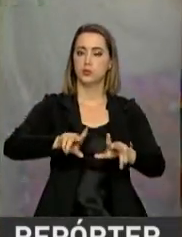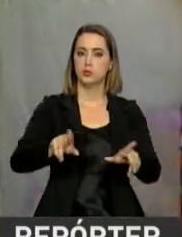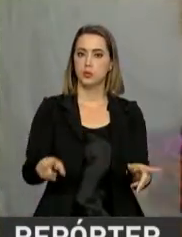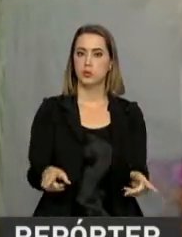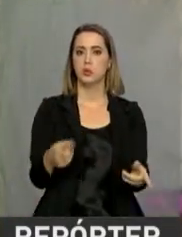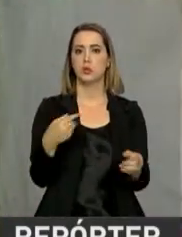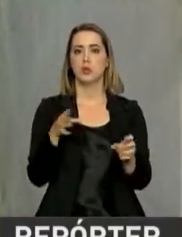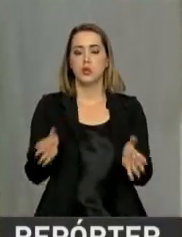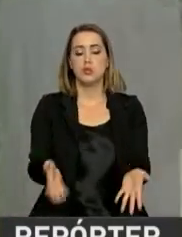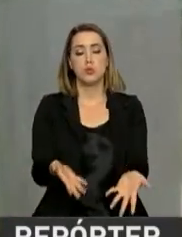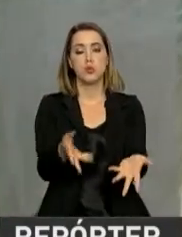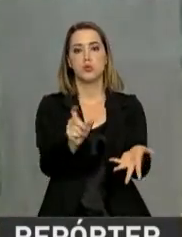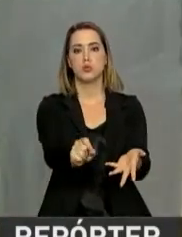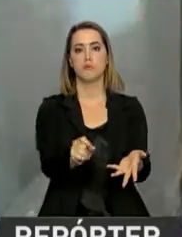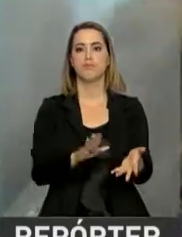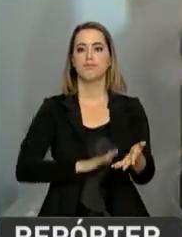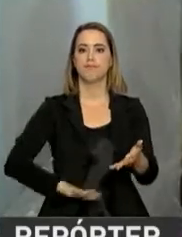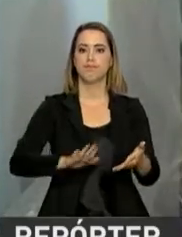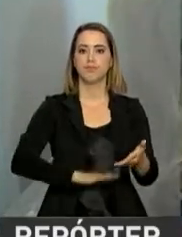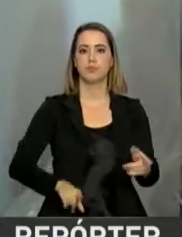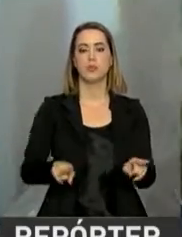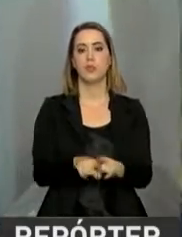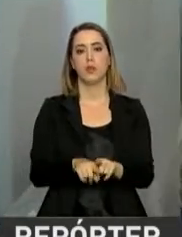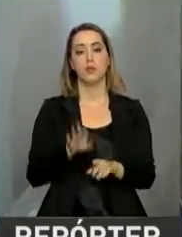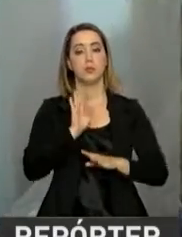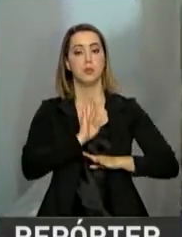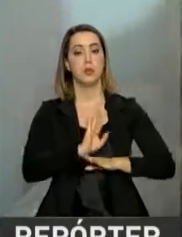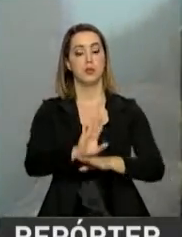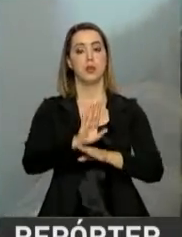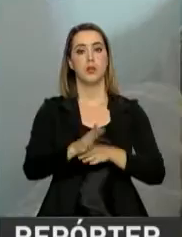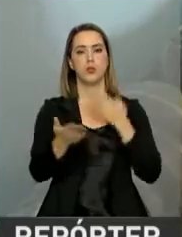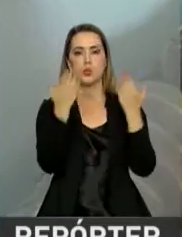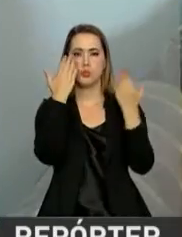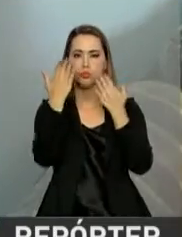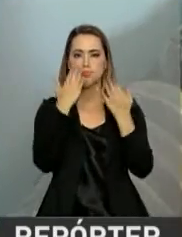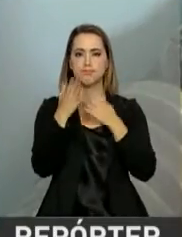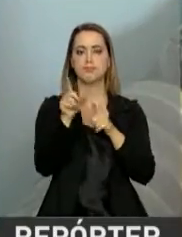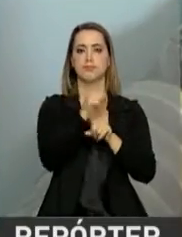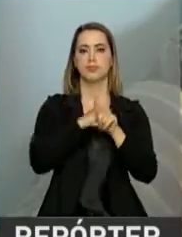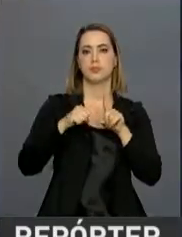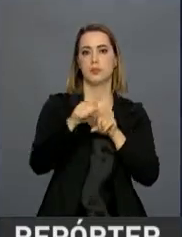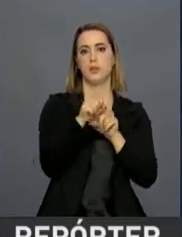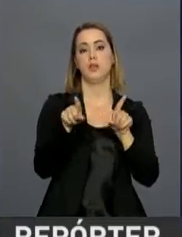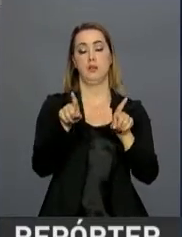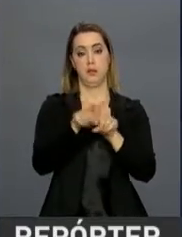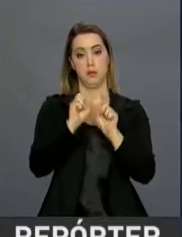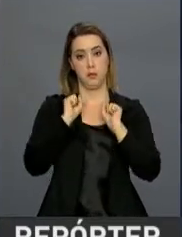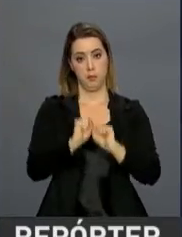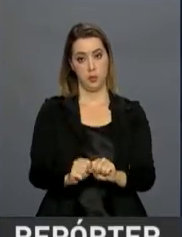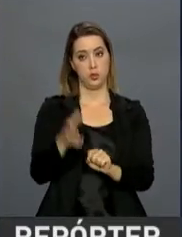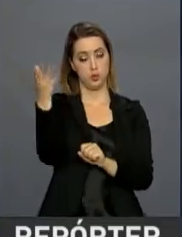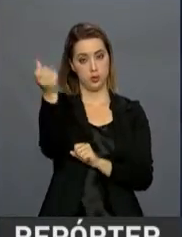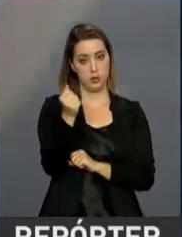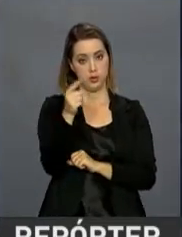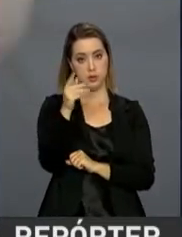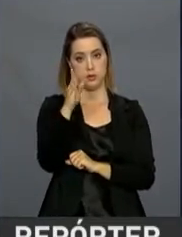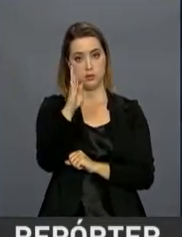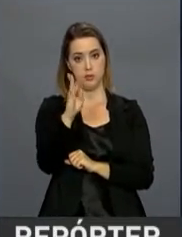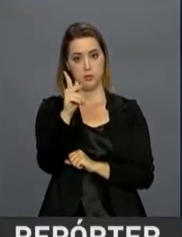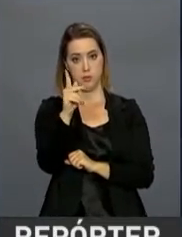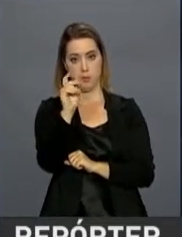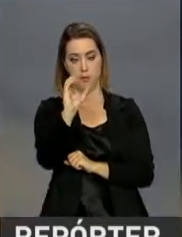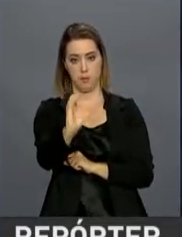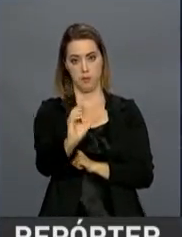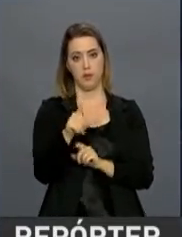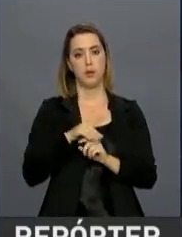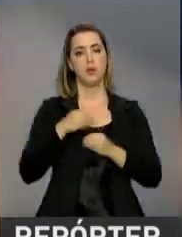estimulação precoce e apoio psicossocial. Além disso, as famílias com renda inferior a R$ 220,00 por mês têm direito ao benefício de prestação continuada